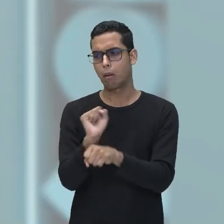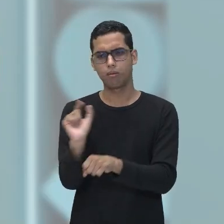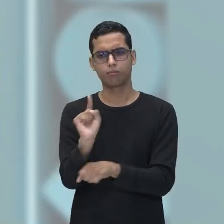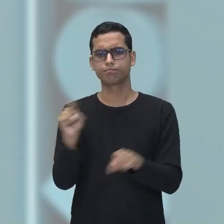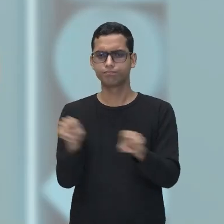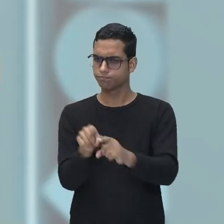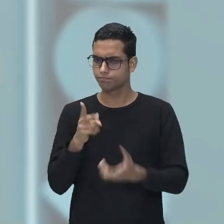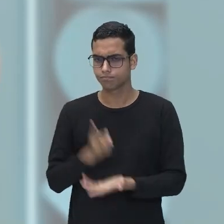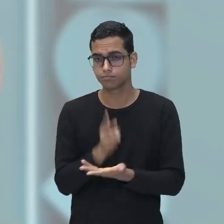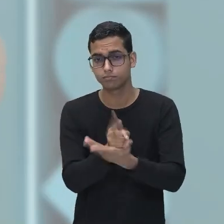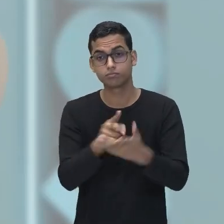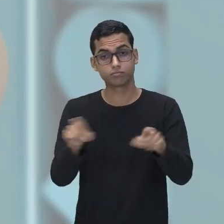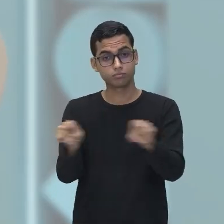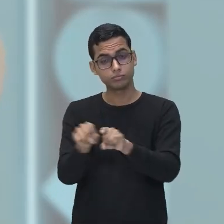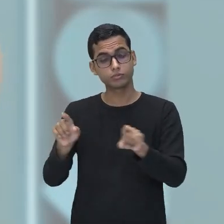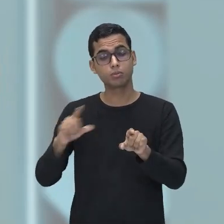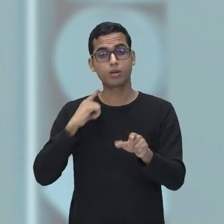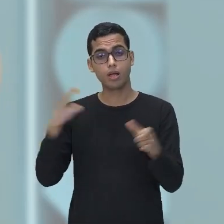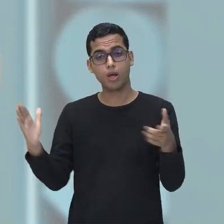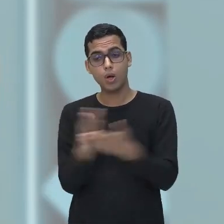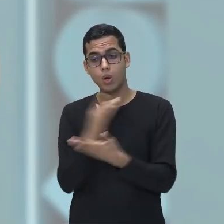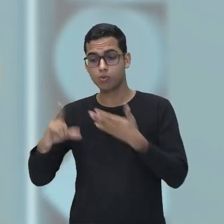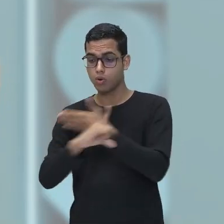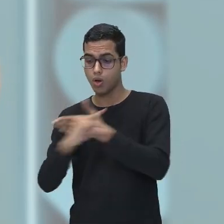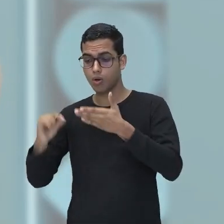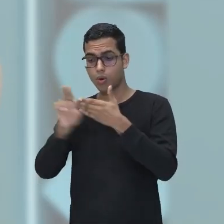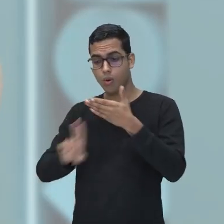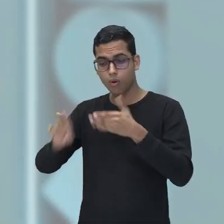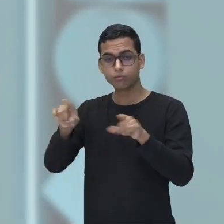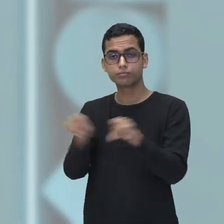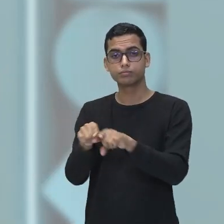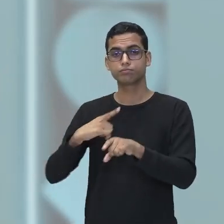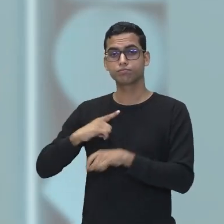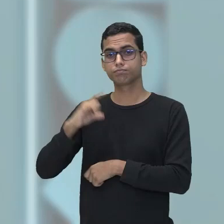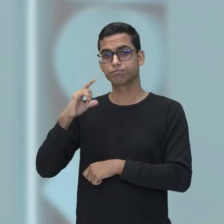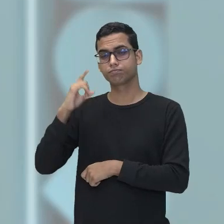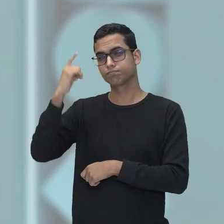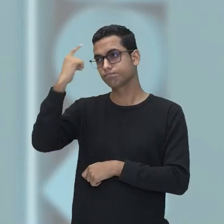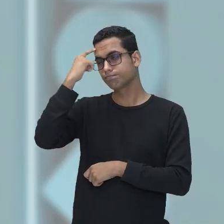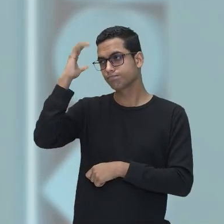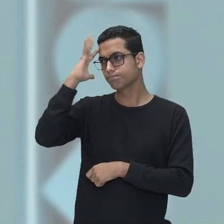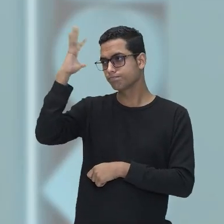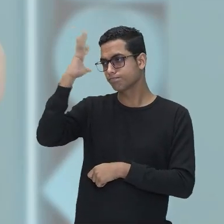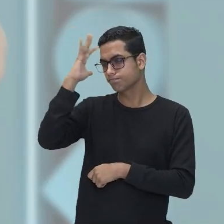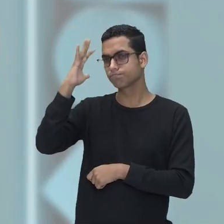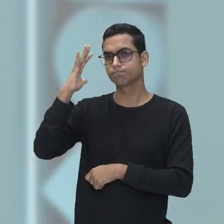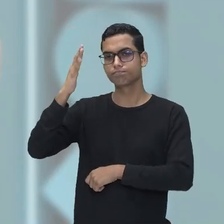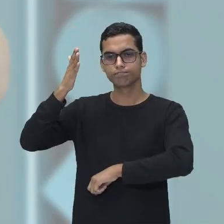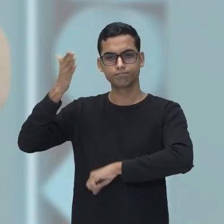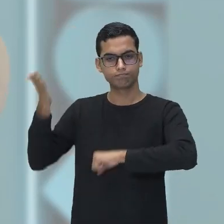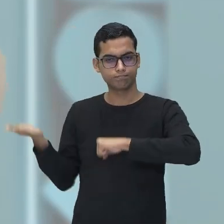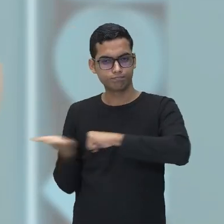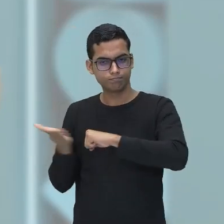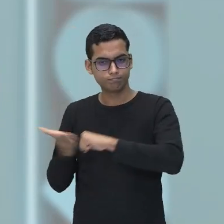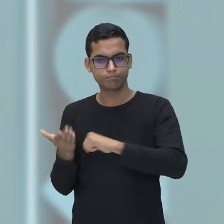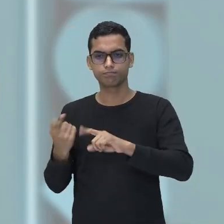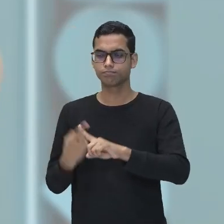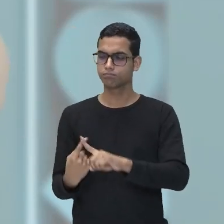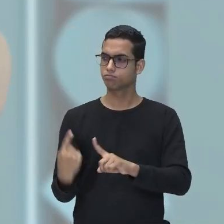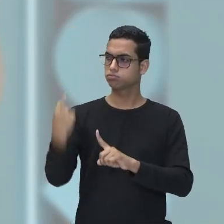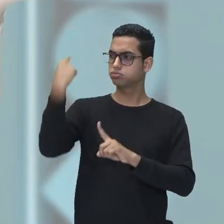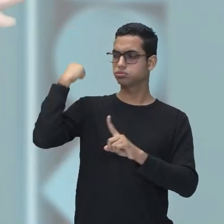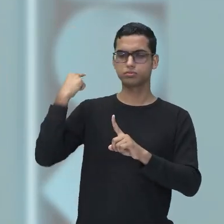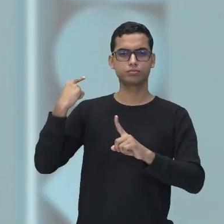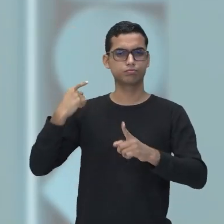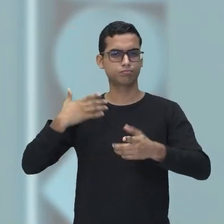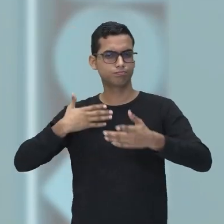que são recorrentes e presentes no ambiente contemporâneo, e aí, independente